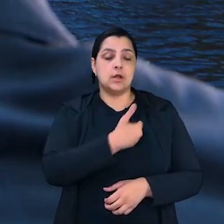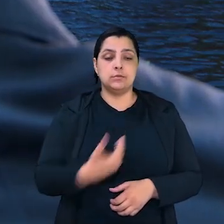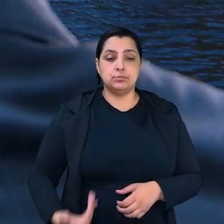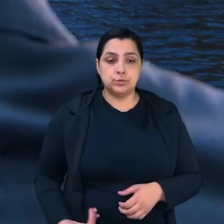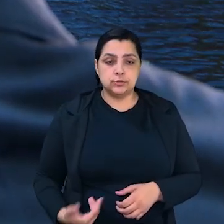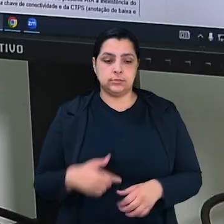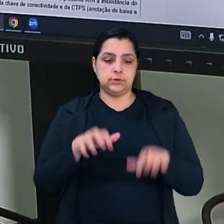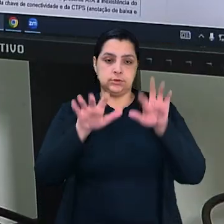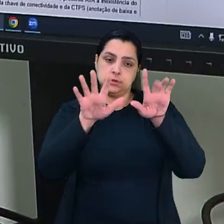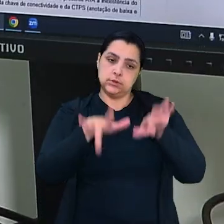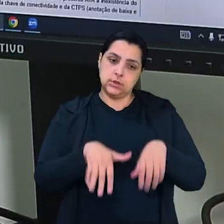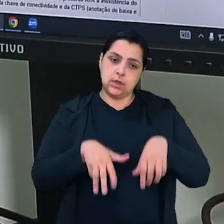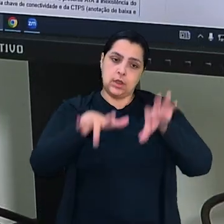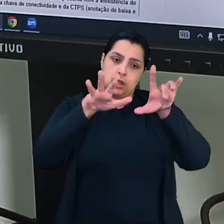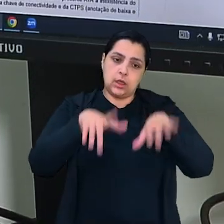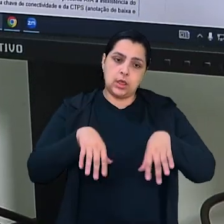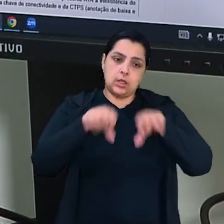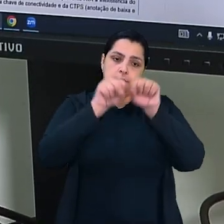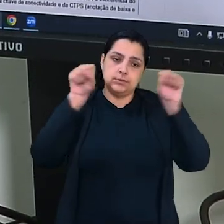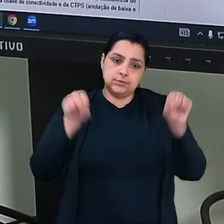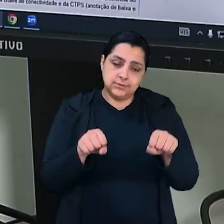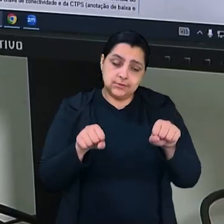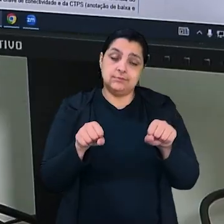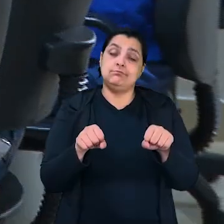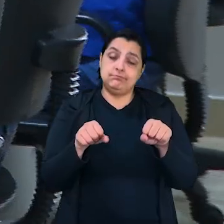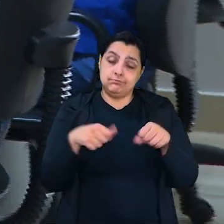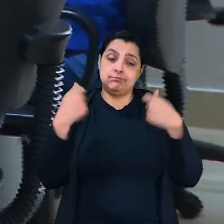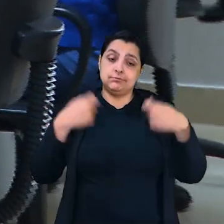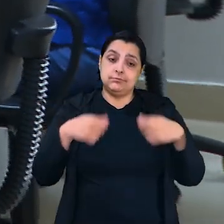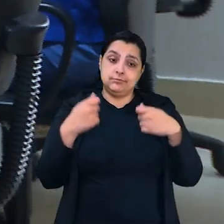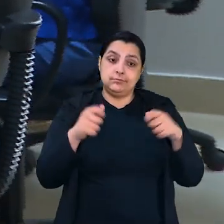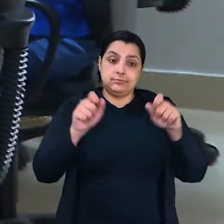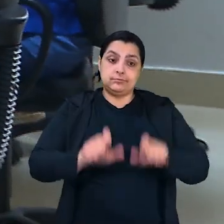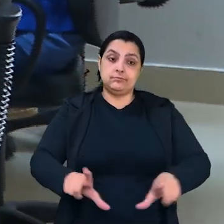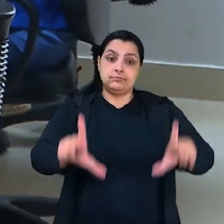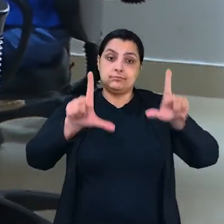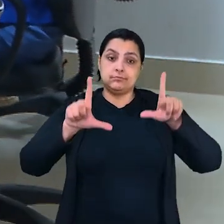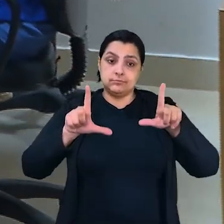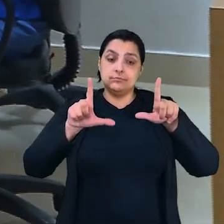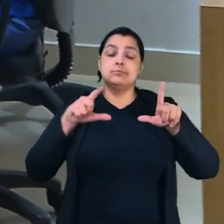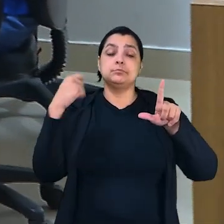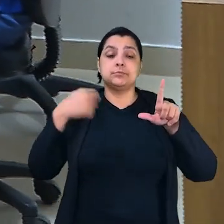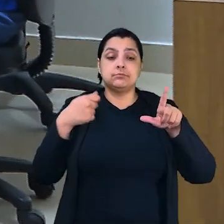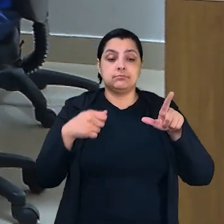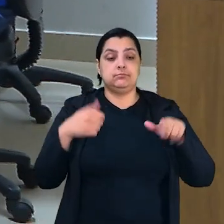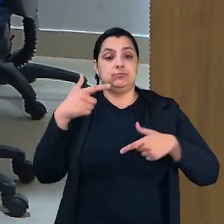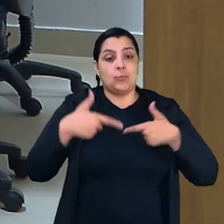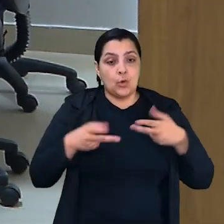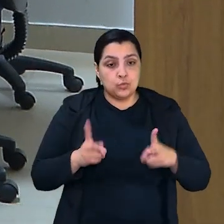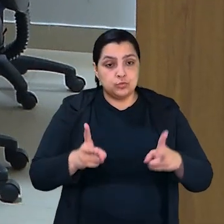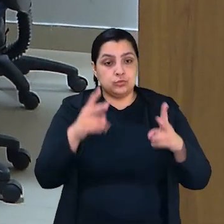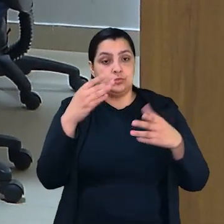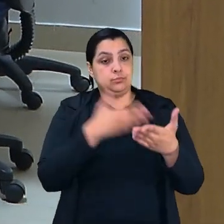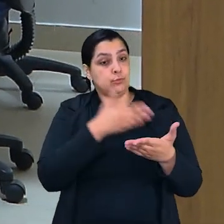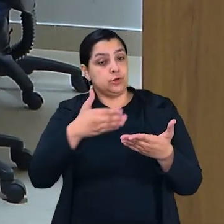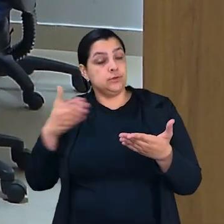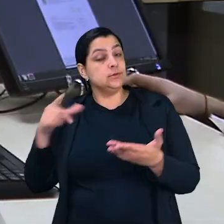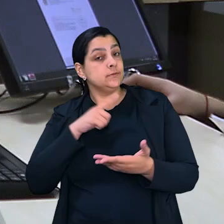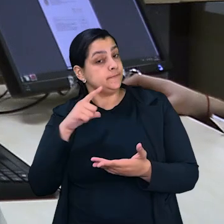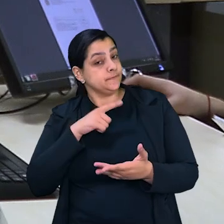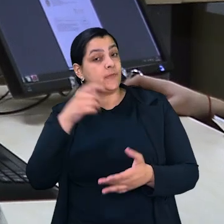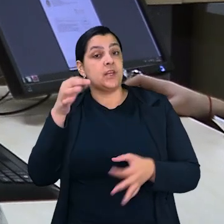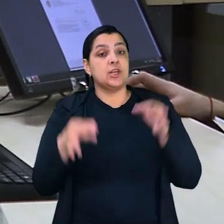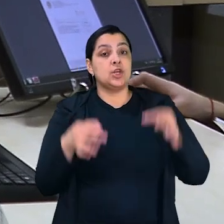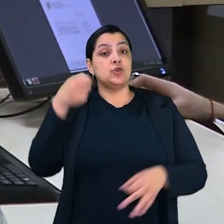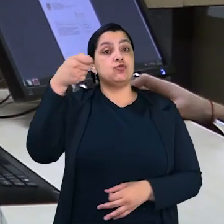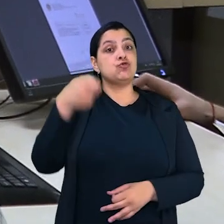servidor público que vai ter que mexer num sistema, que vai ter que gerar uma certidão, que vai ter que dar andamento ao processo.